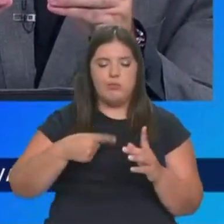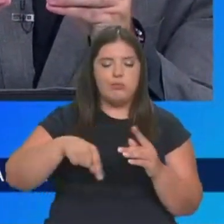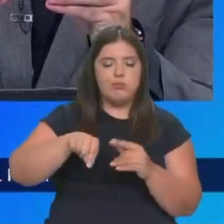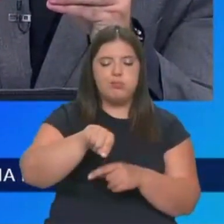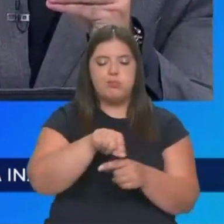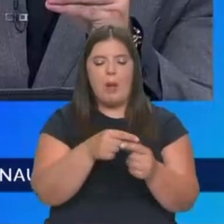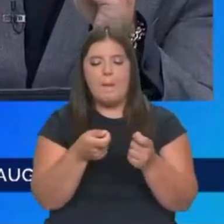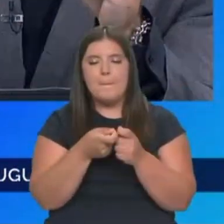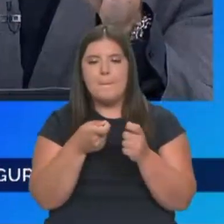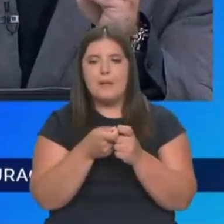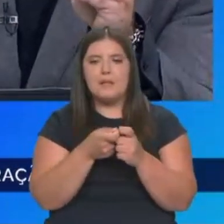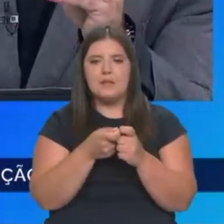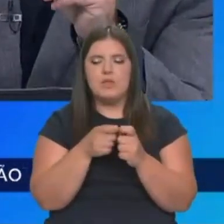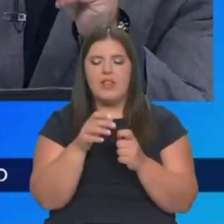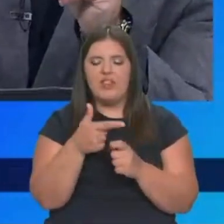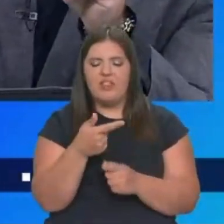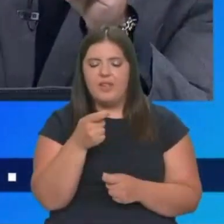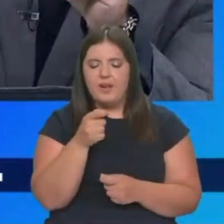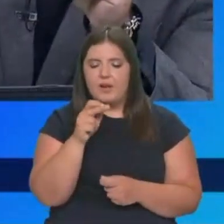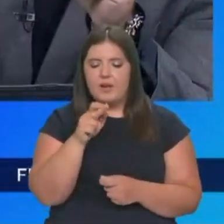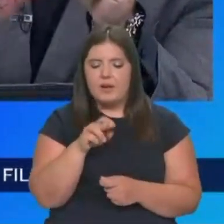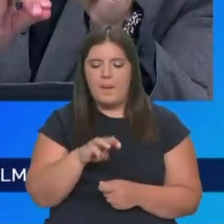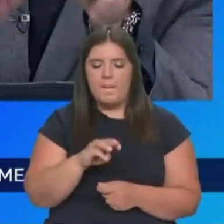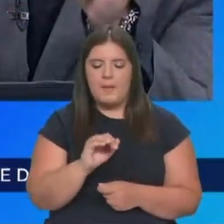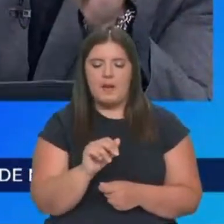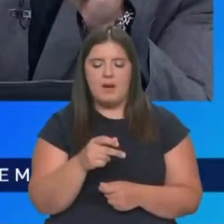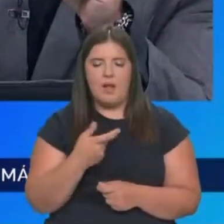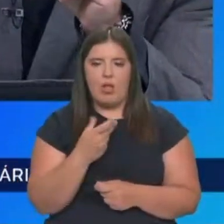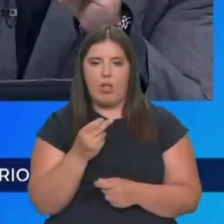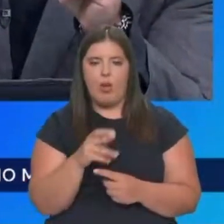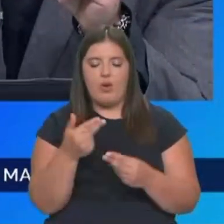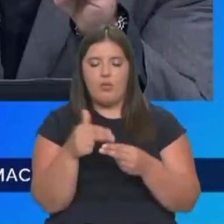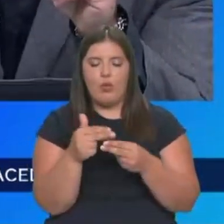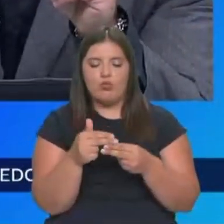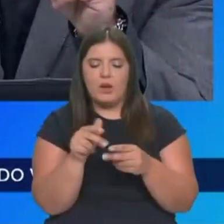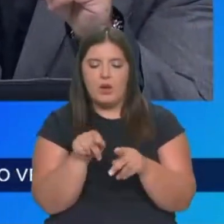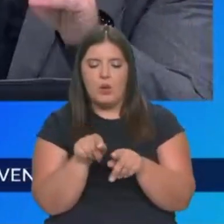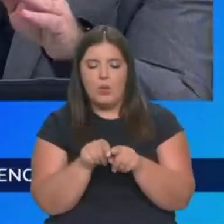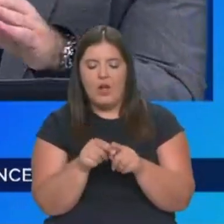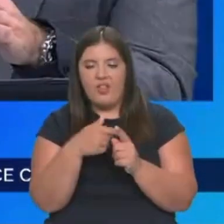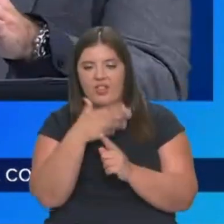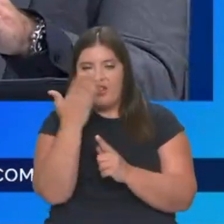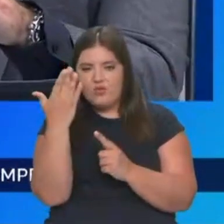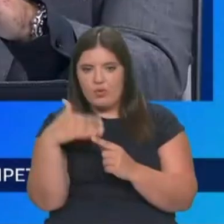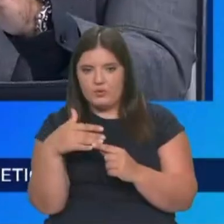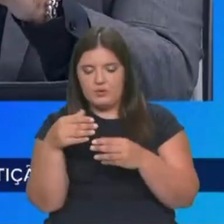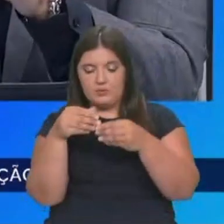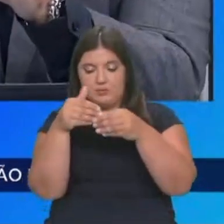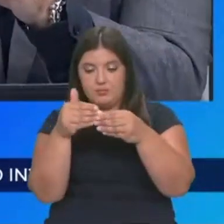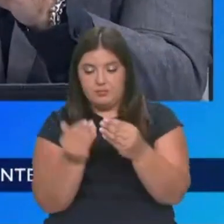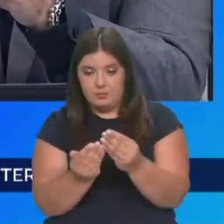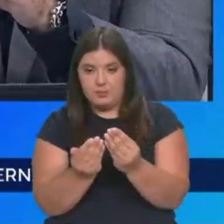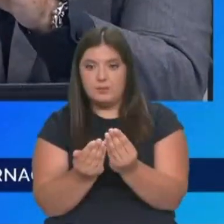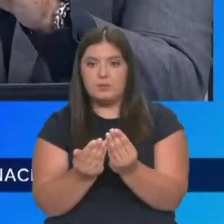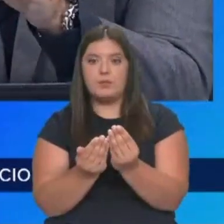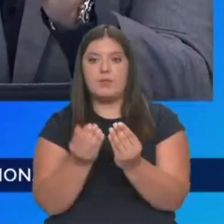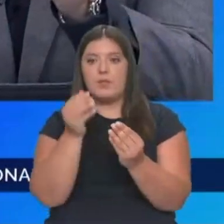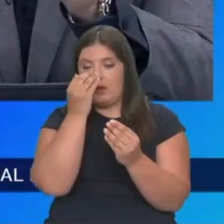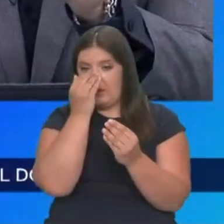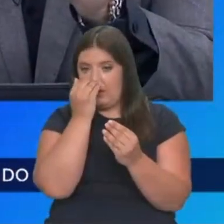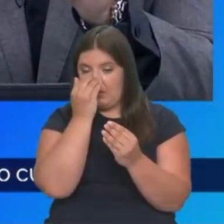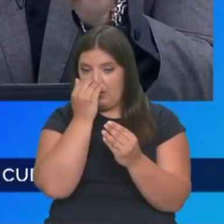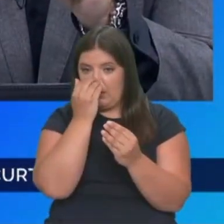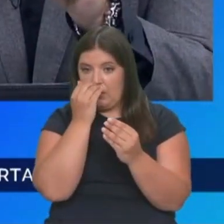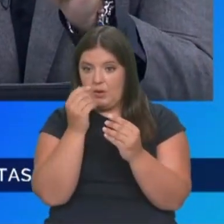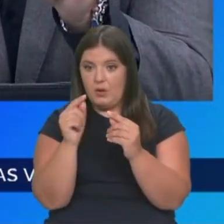dos terminadores. O que é que são os terminadores? É aquela fronteira entre o dia e a noite. Um exoplaneta tem dois terminadores. Um